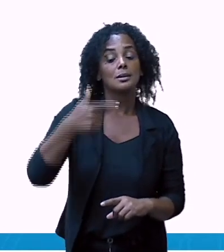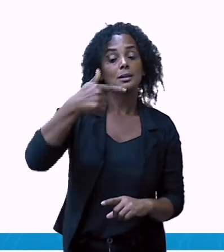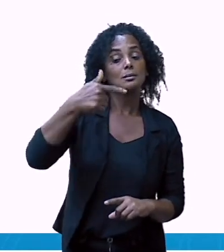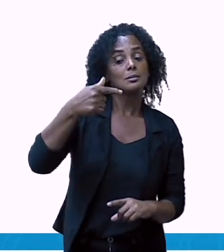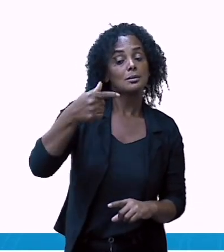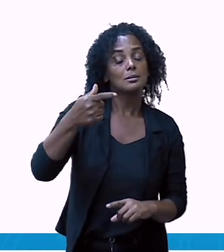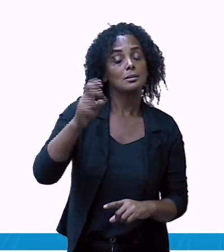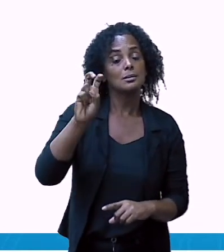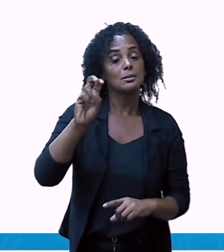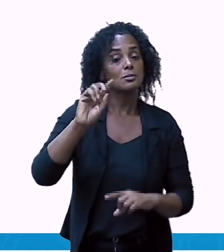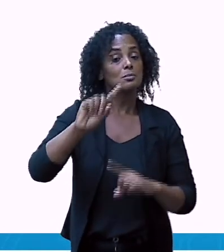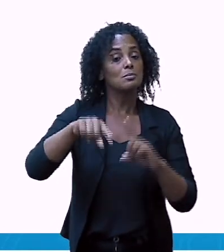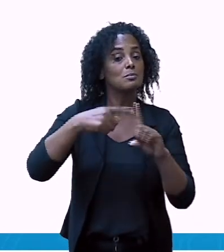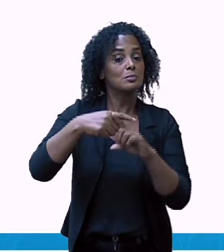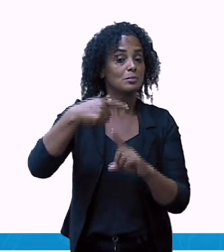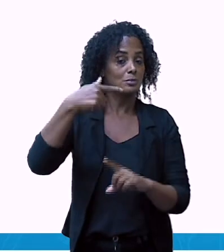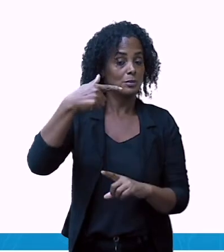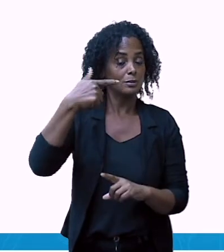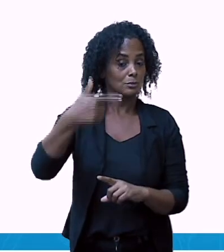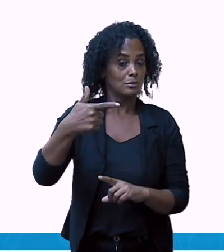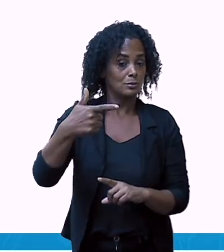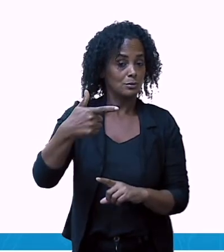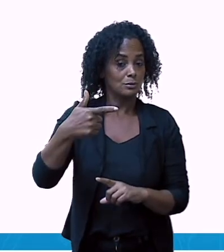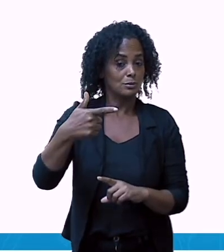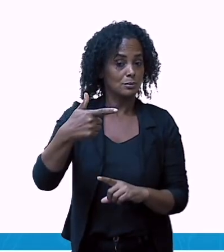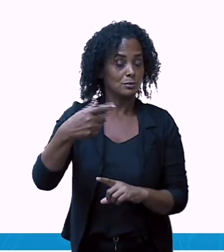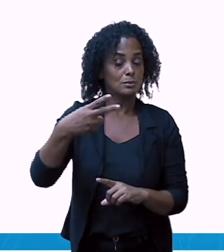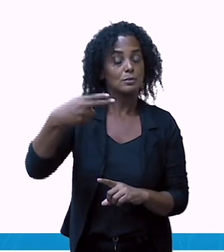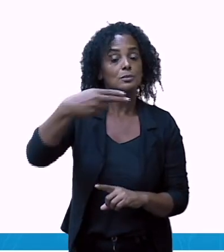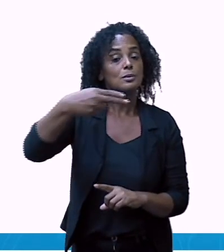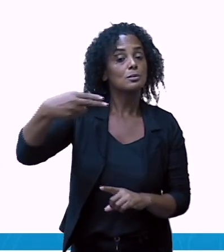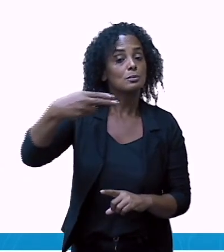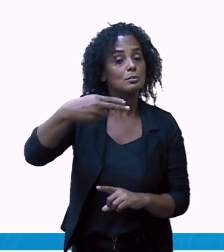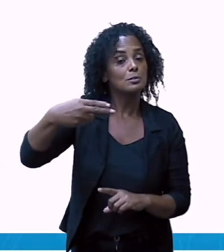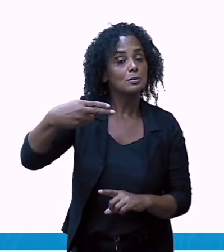2. 75 mais 2 são